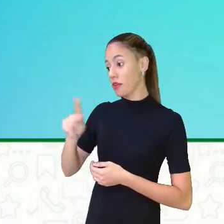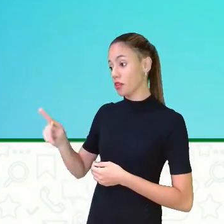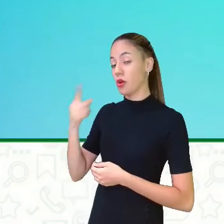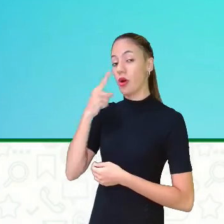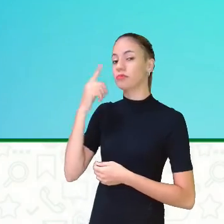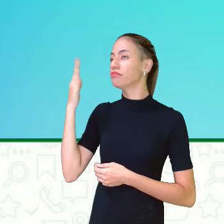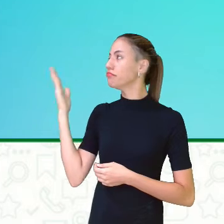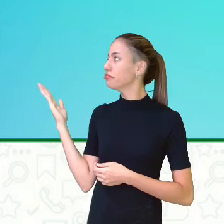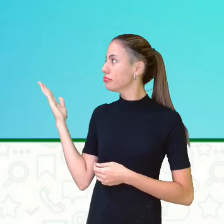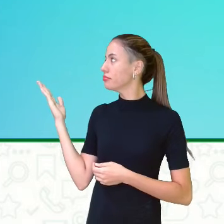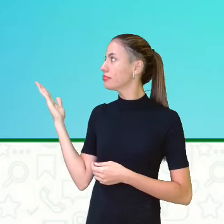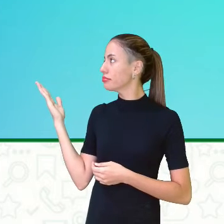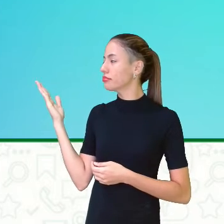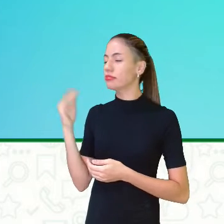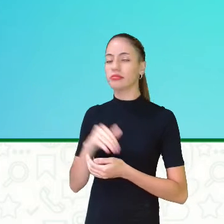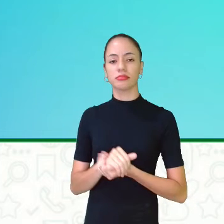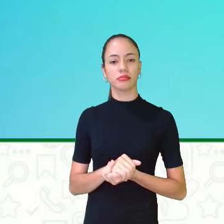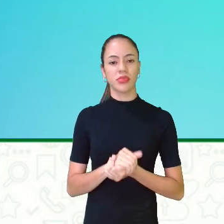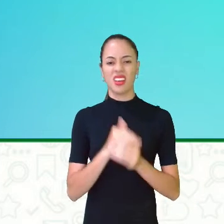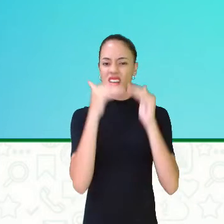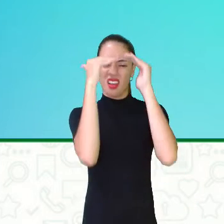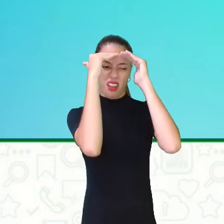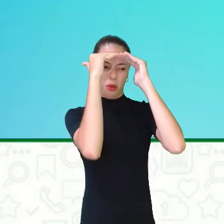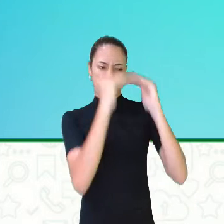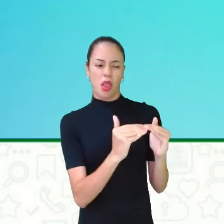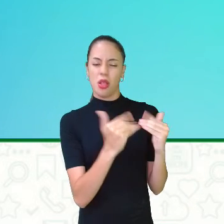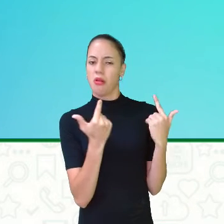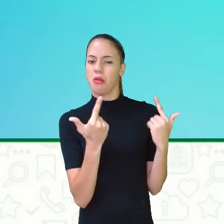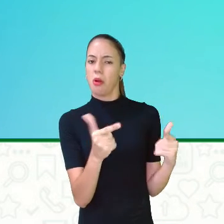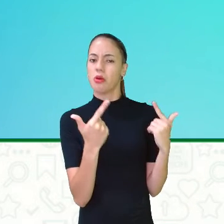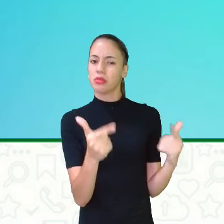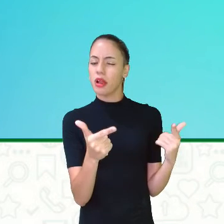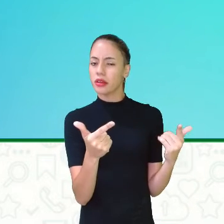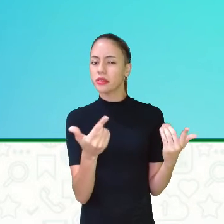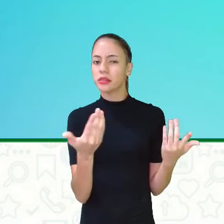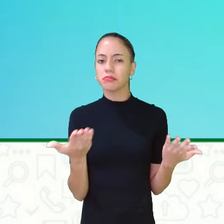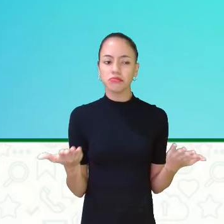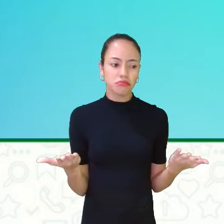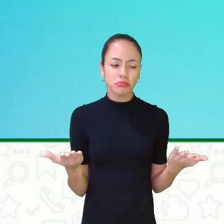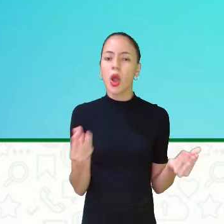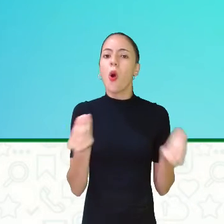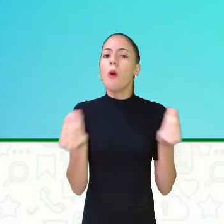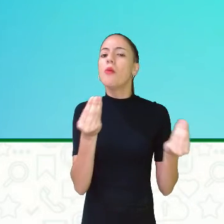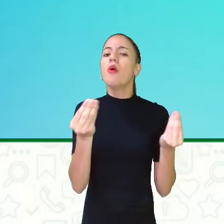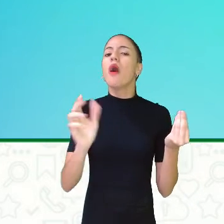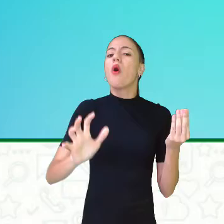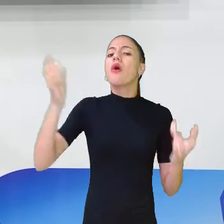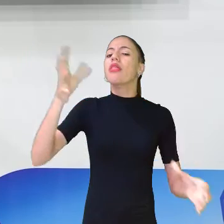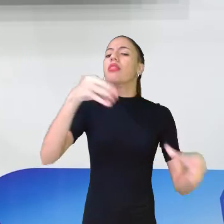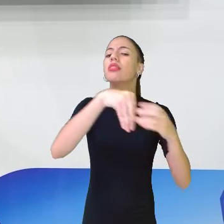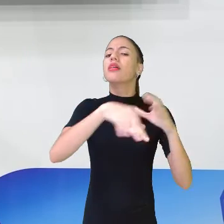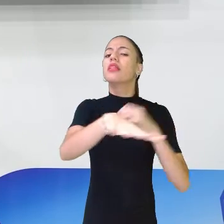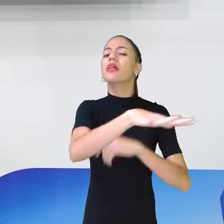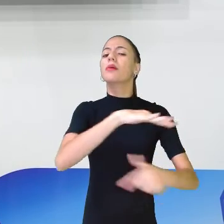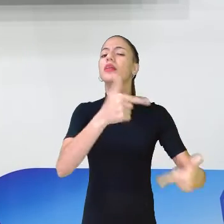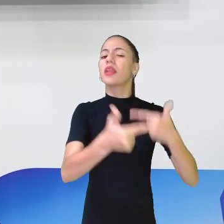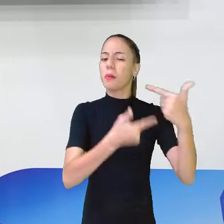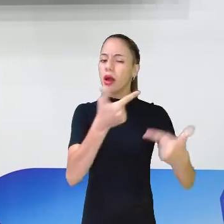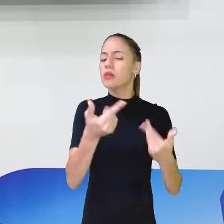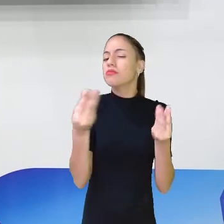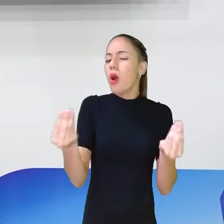que forma o desrespeito se configura no trabalho. Professor, o senhor